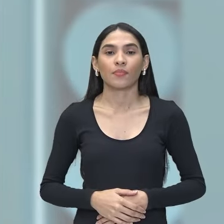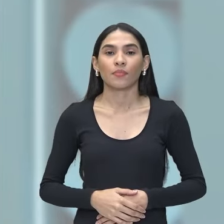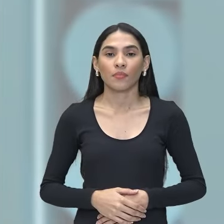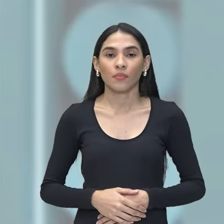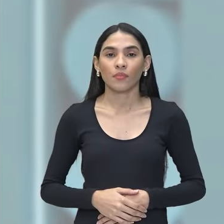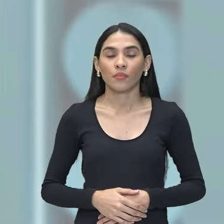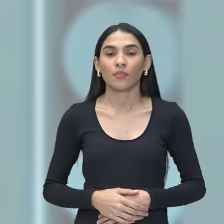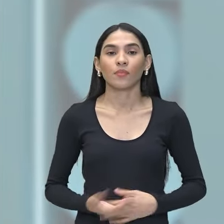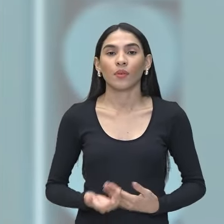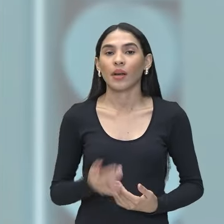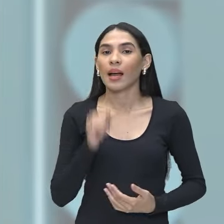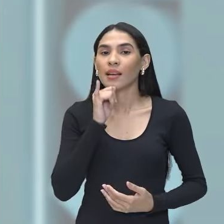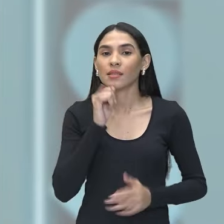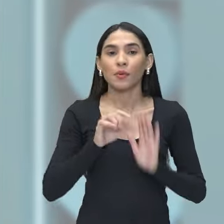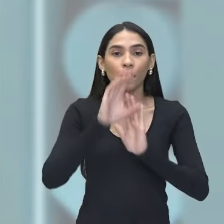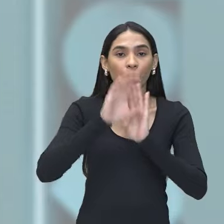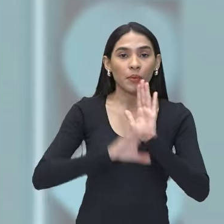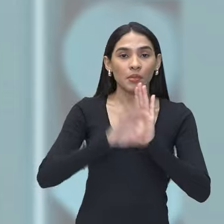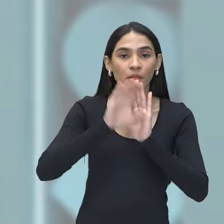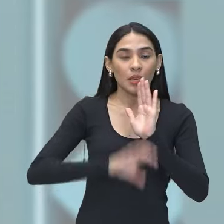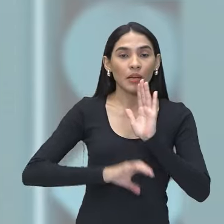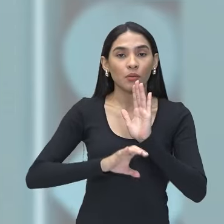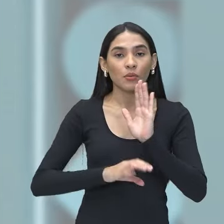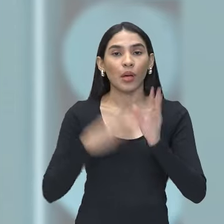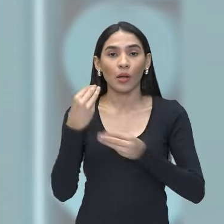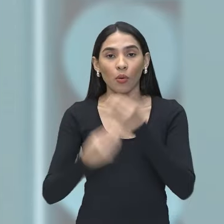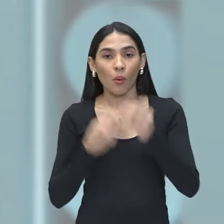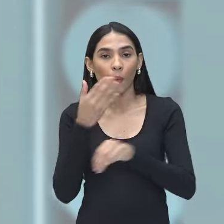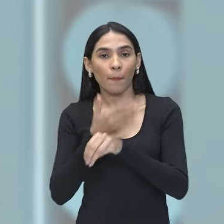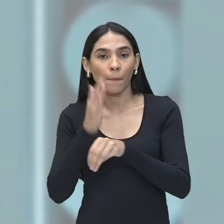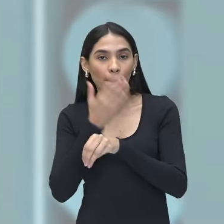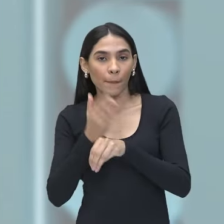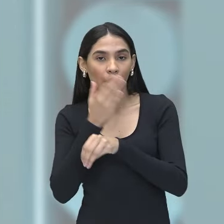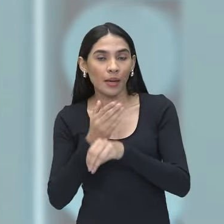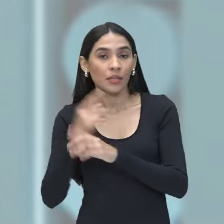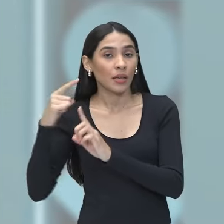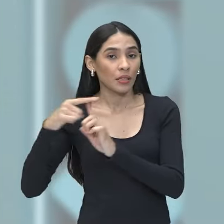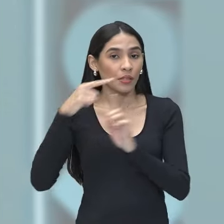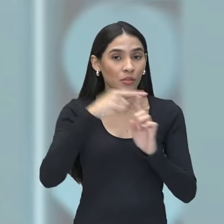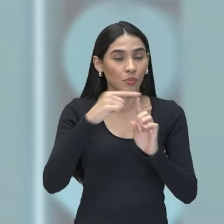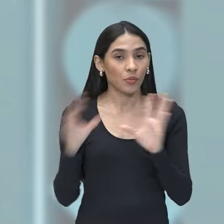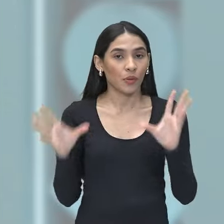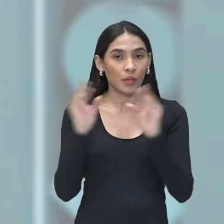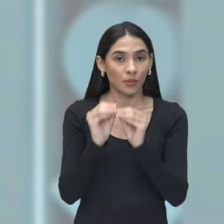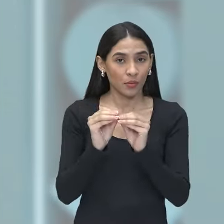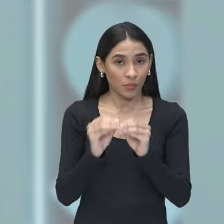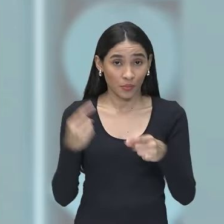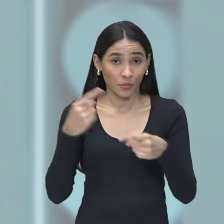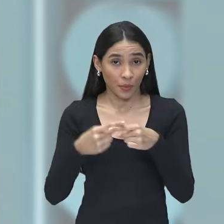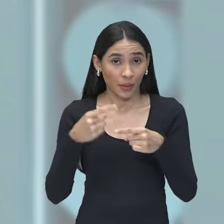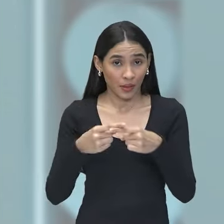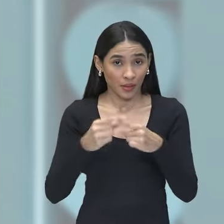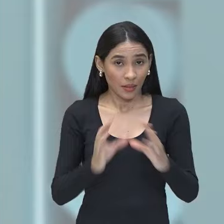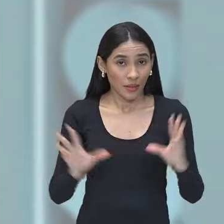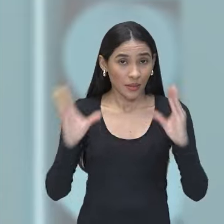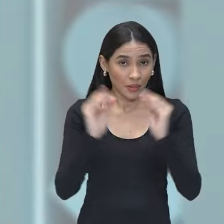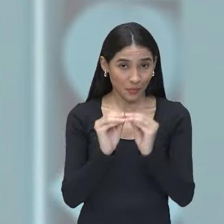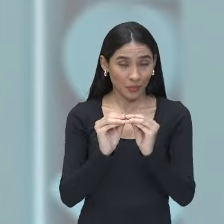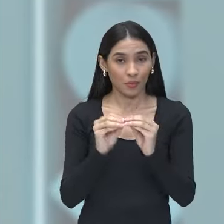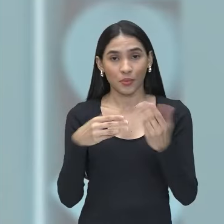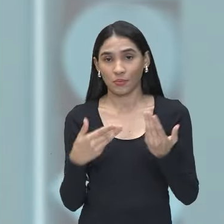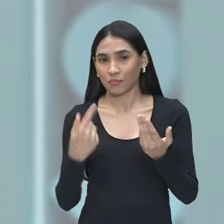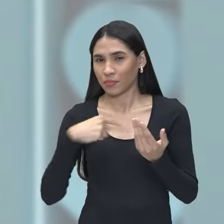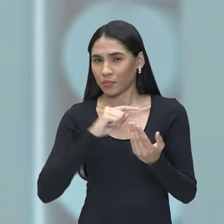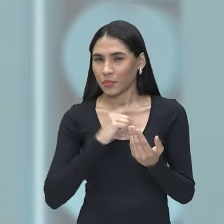da conceituação, da aplicação e dos tipos de resumo, porque sim, resumo, embora